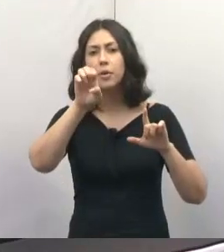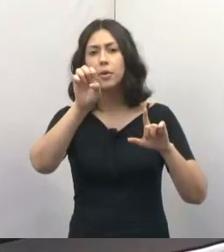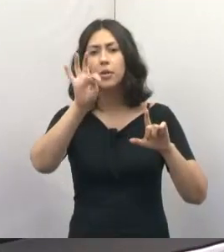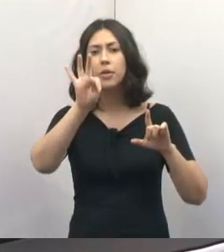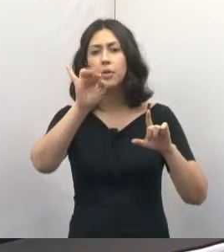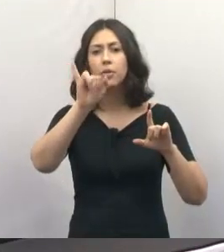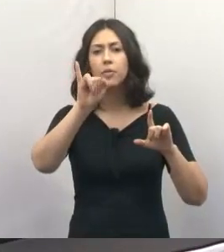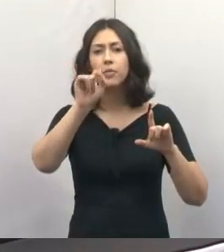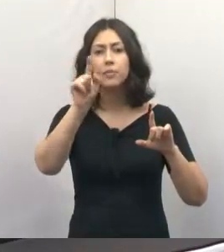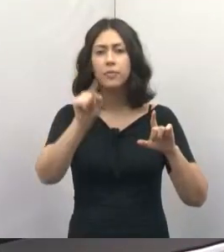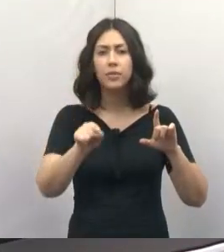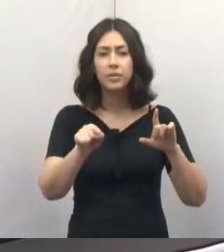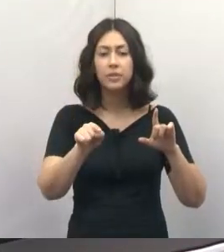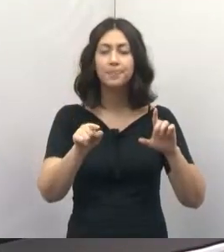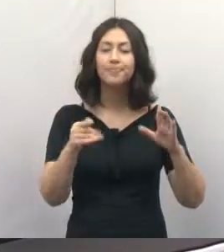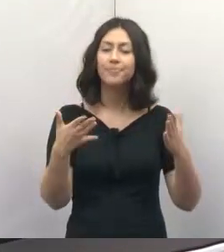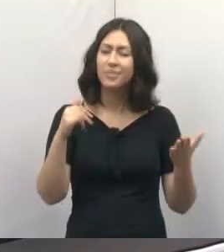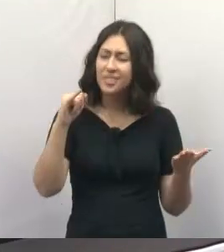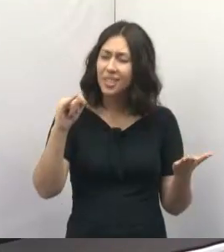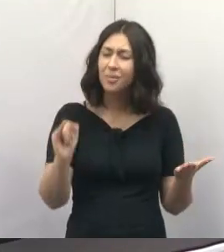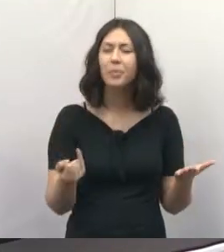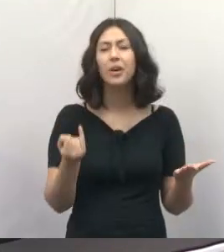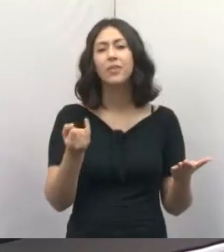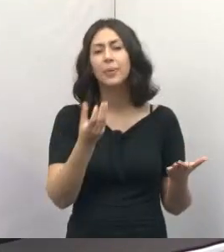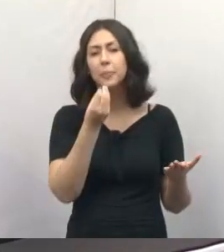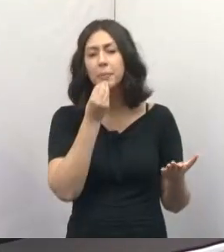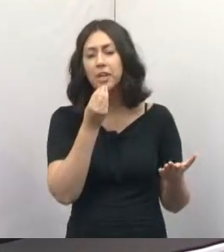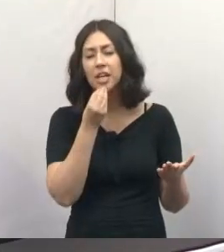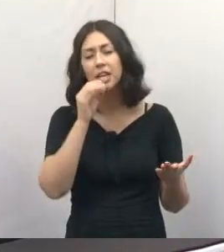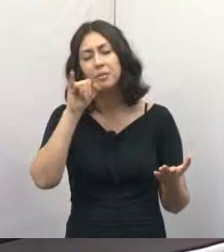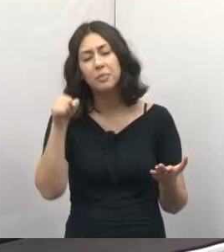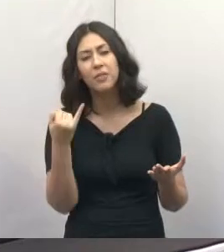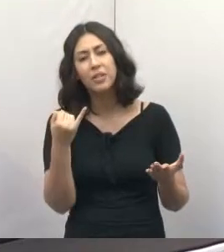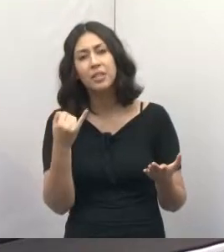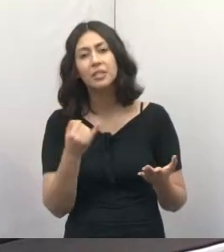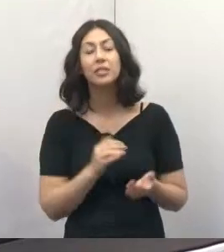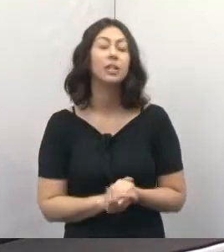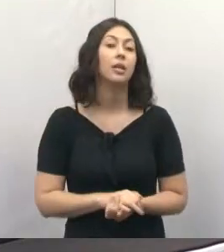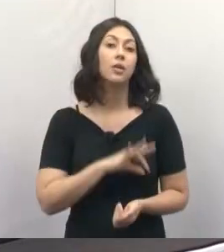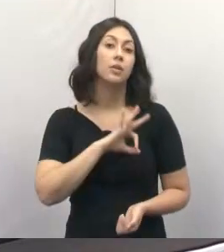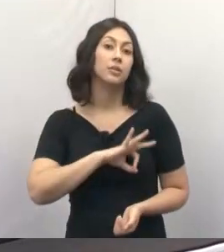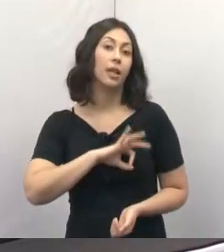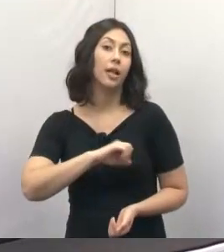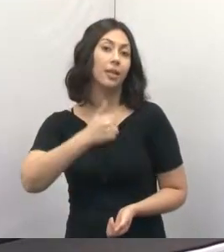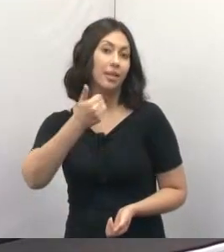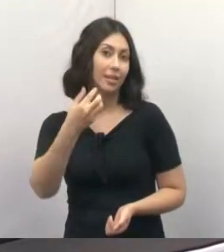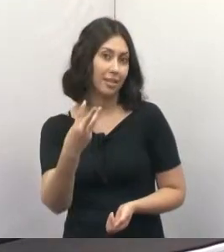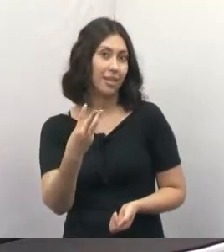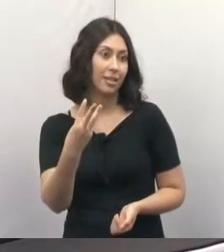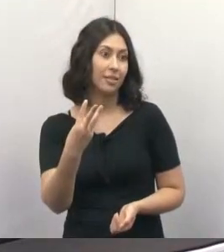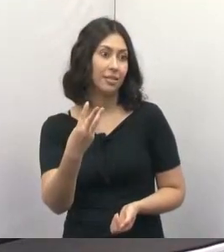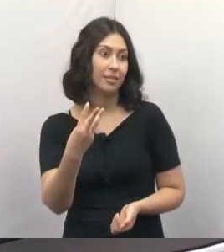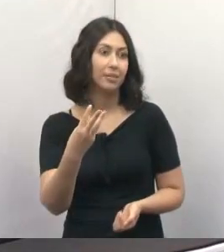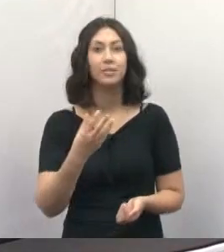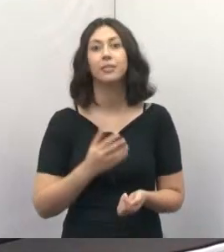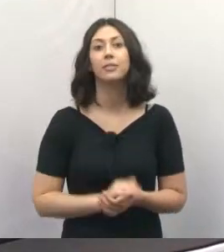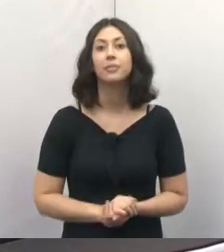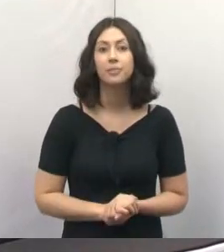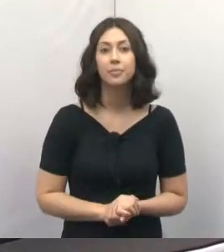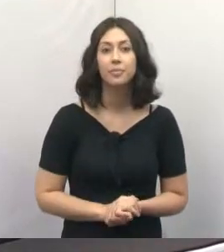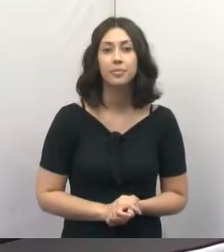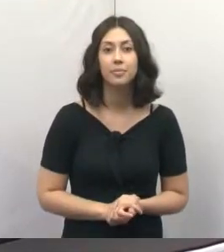toda. Então, não deixe para depois, aproveite essa oportunidade. 13º entrando na conta hoje para aqueles que têm o